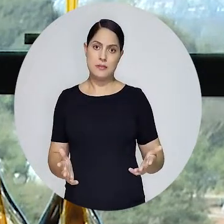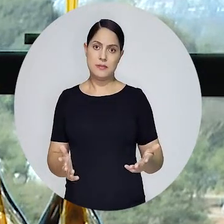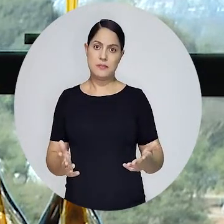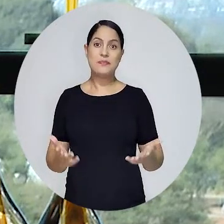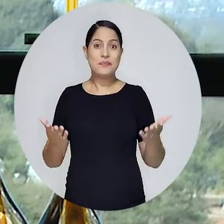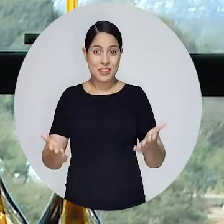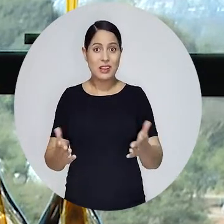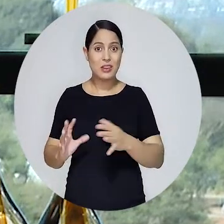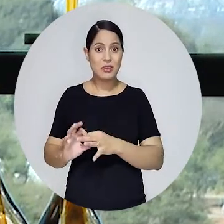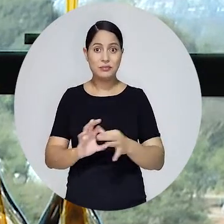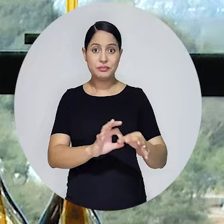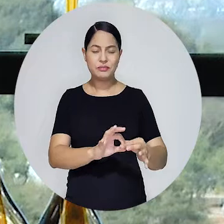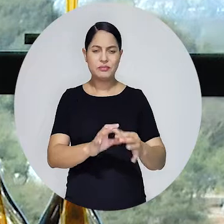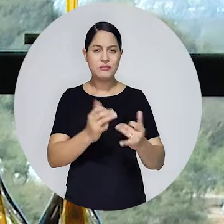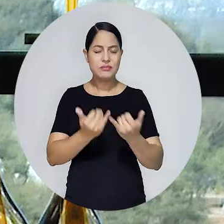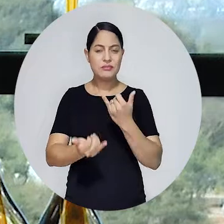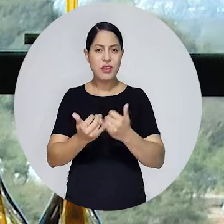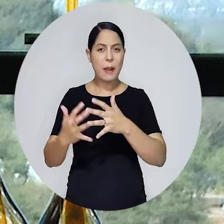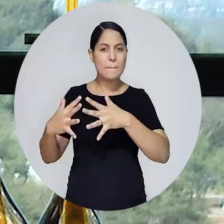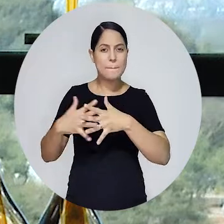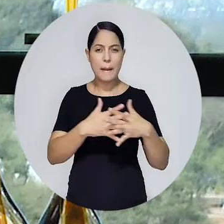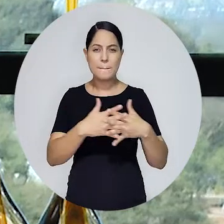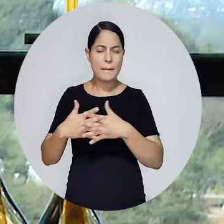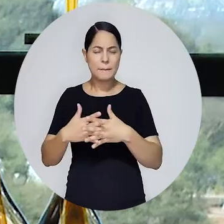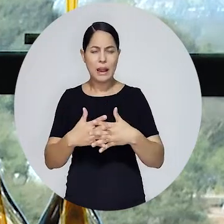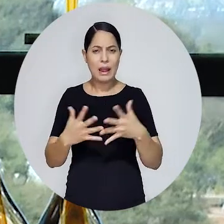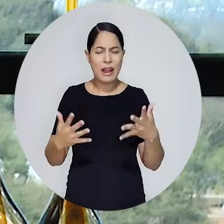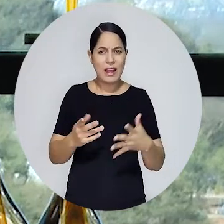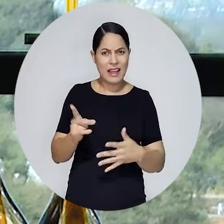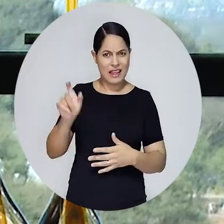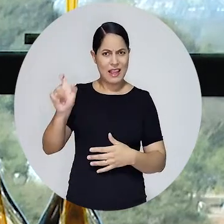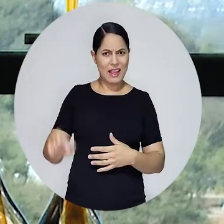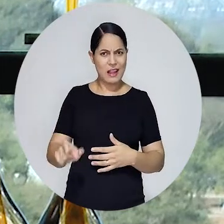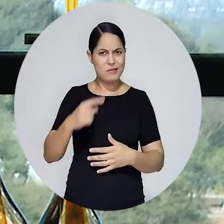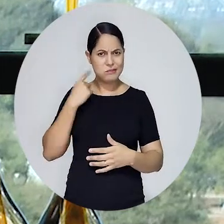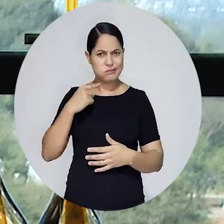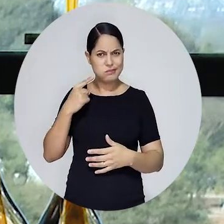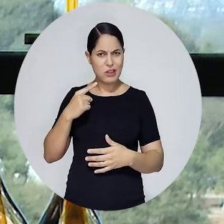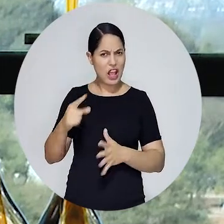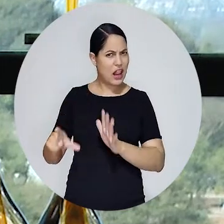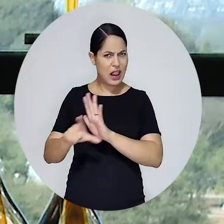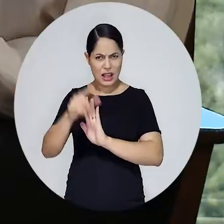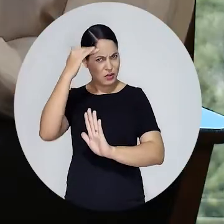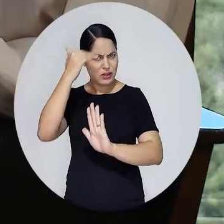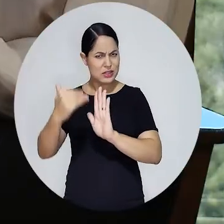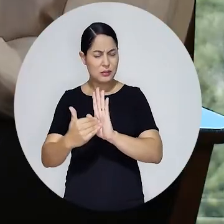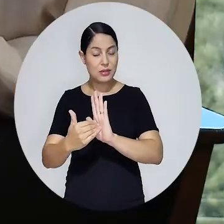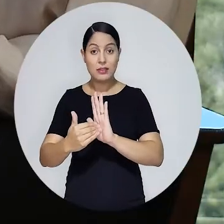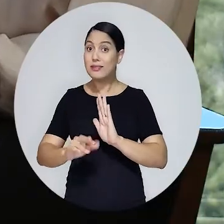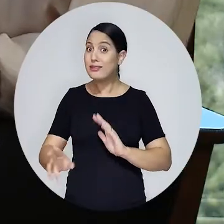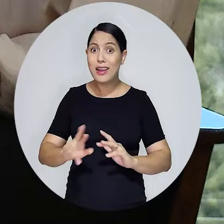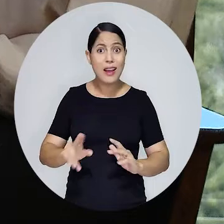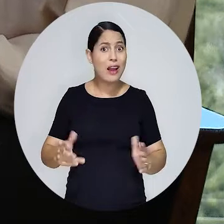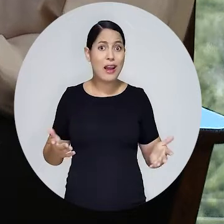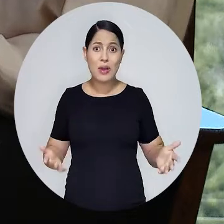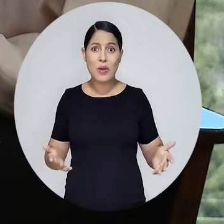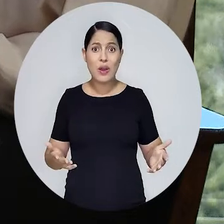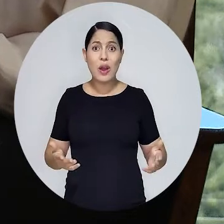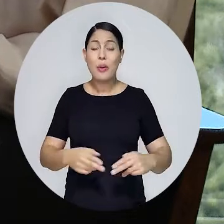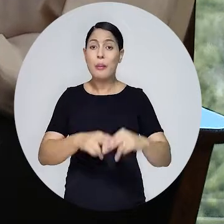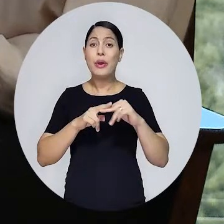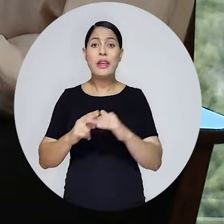ele confunde-se com essa questão do desacato, do argumentar licitamente com o ilícito. E